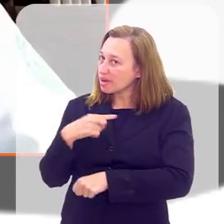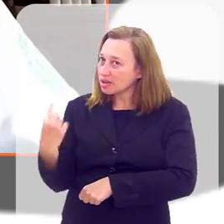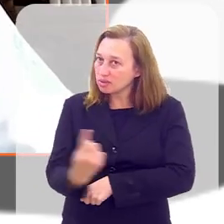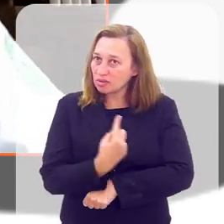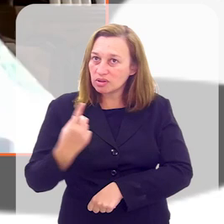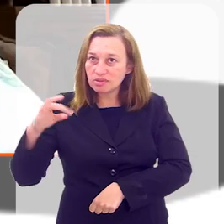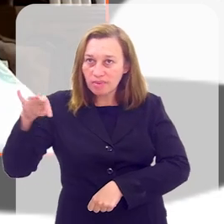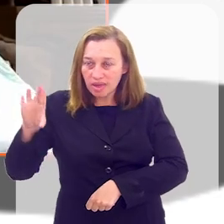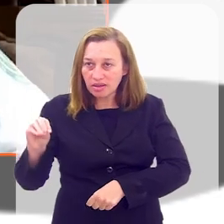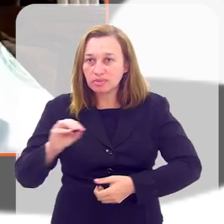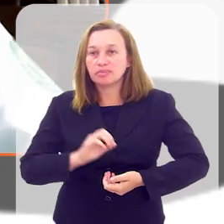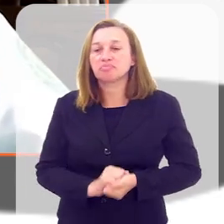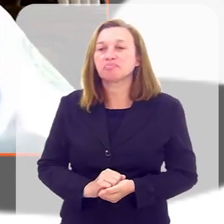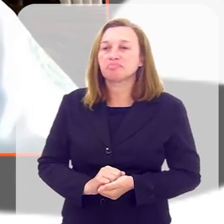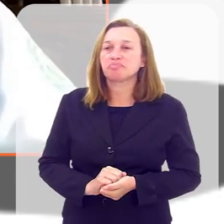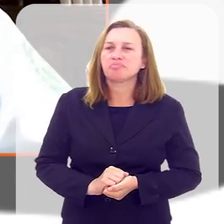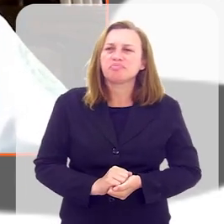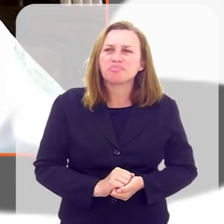Beto